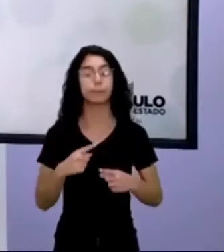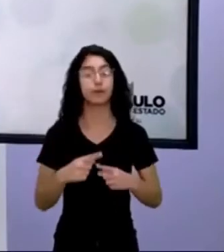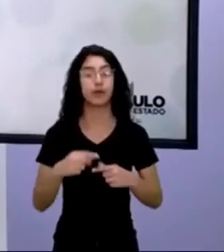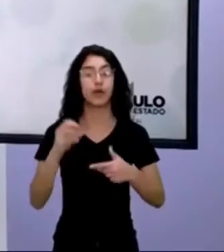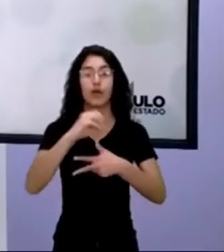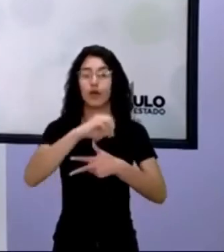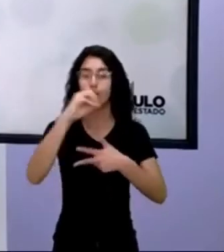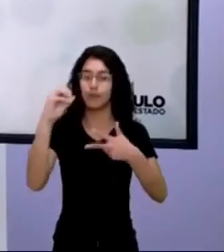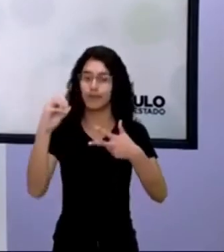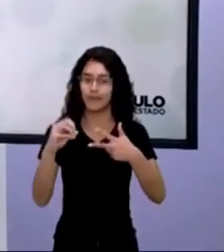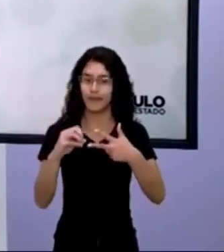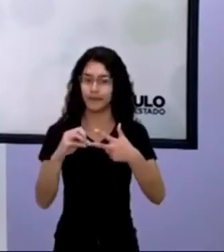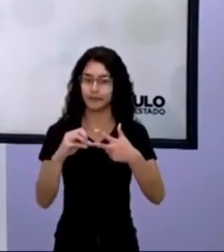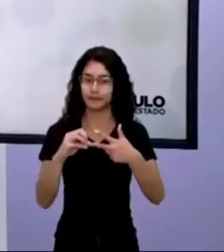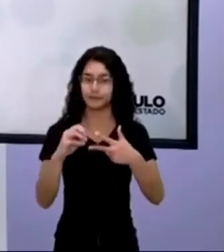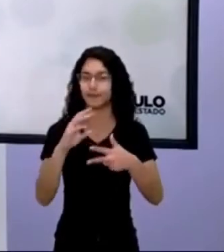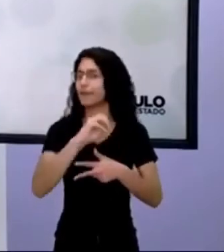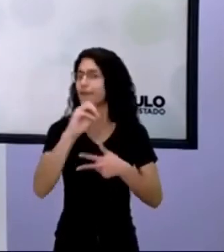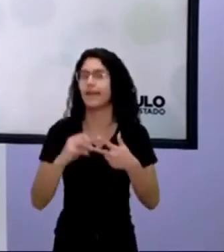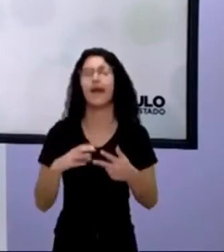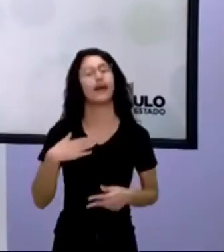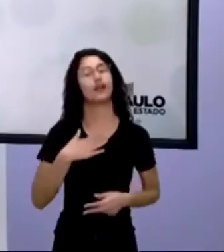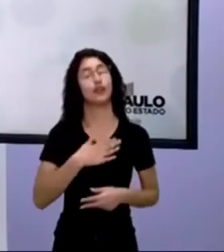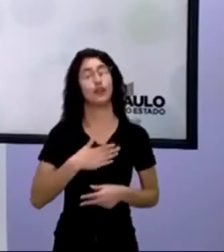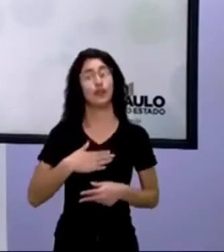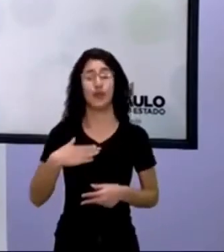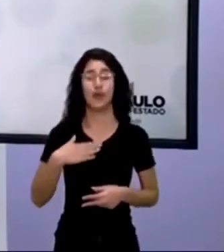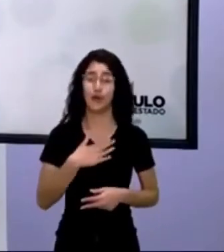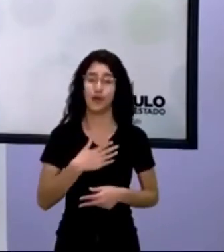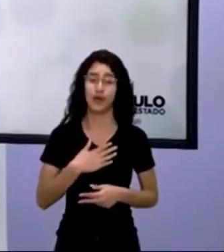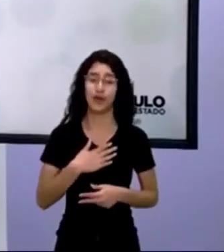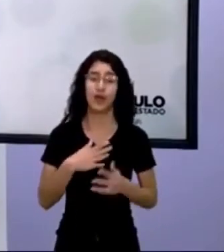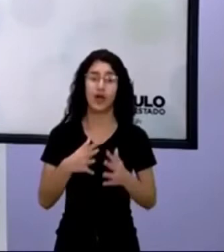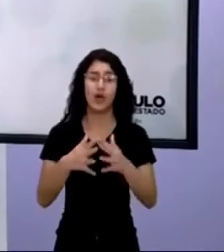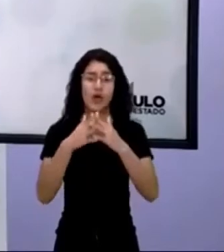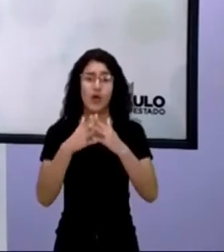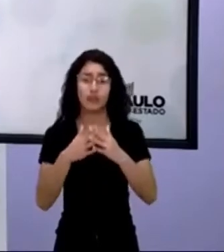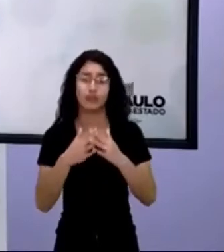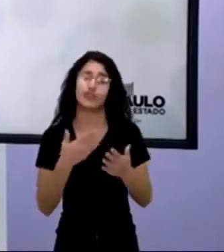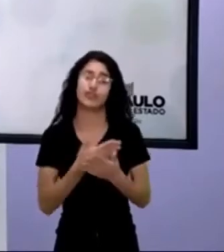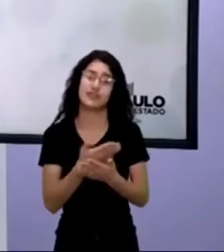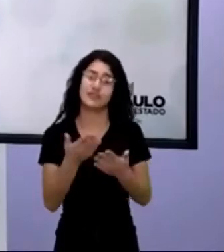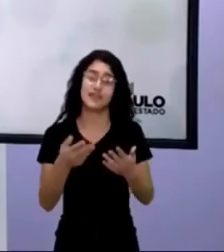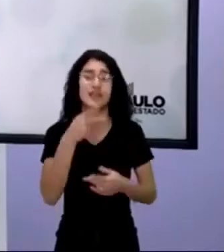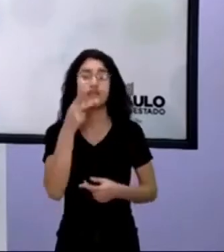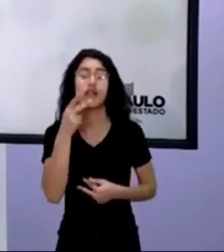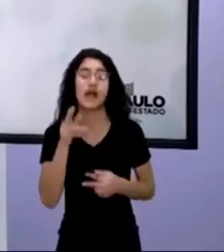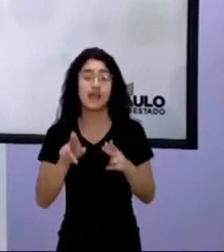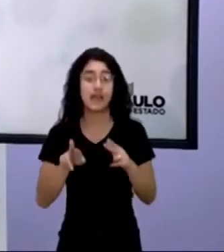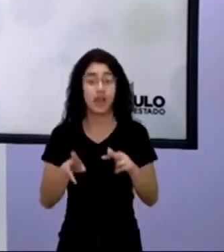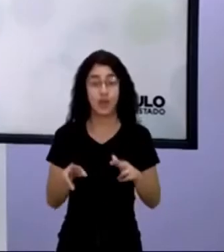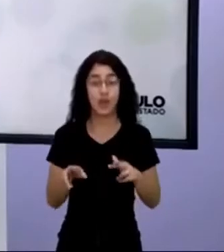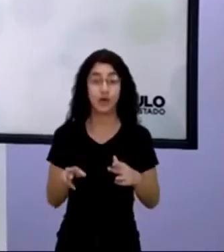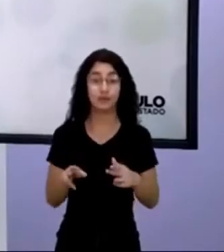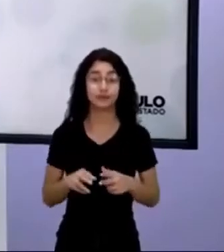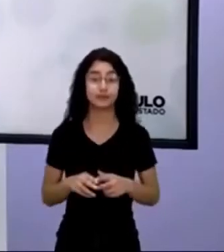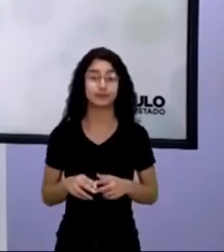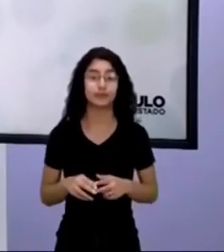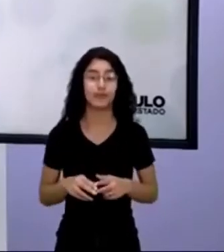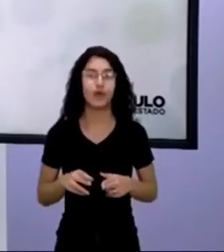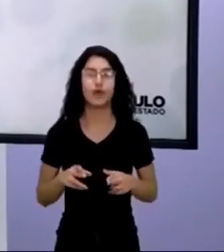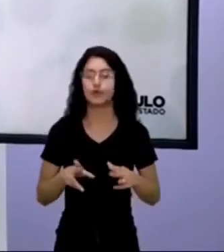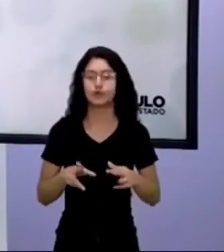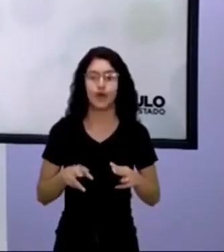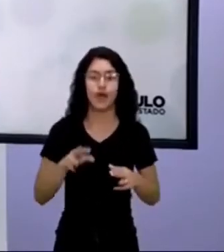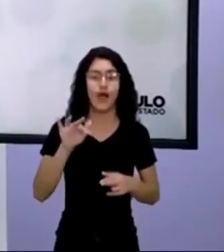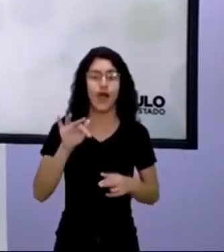Enem adora, o Enem adora falar para vocês que fissão e fusão são a mesma coisa. Ou que a fissão acontece no